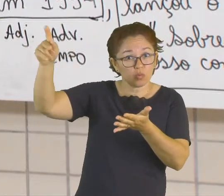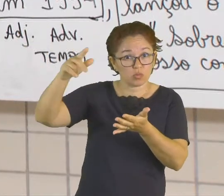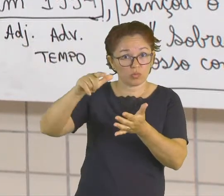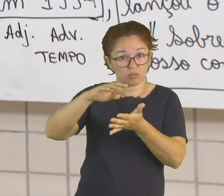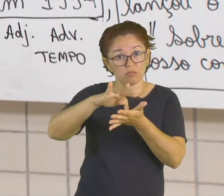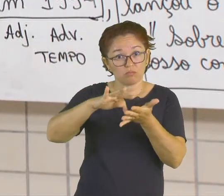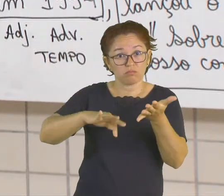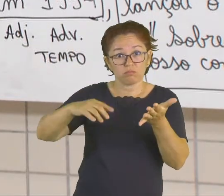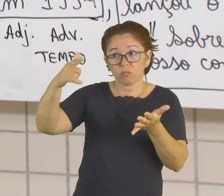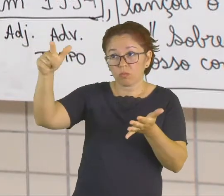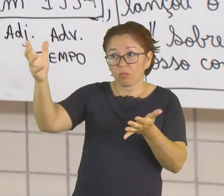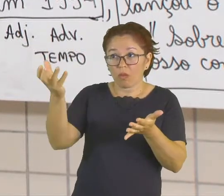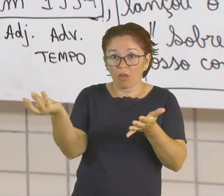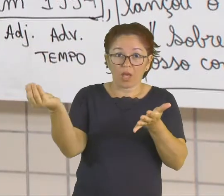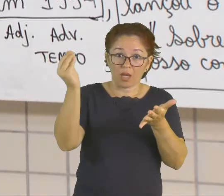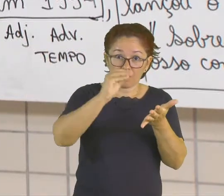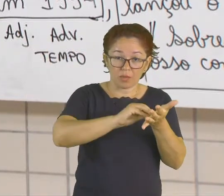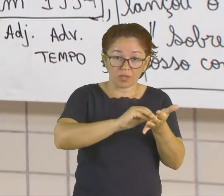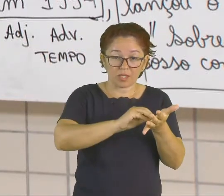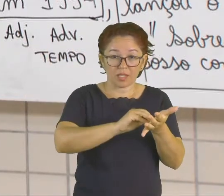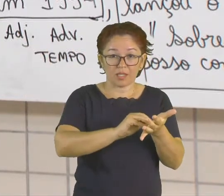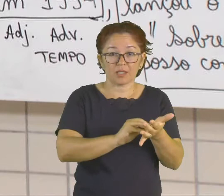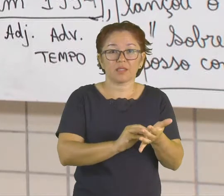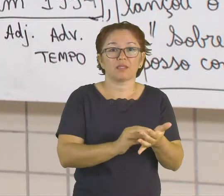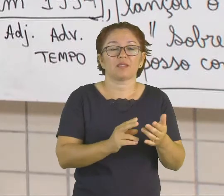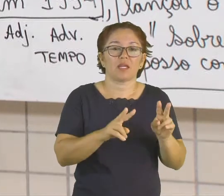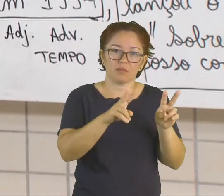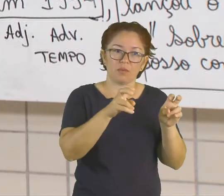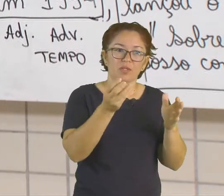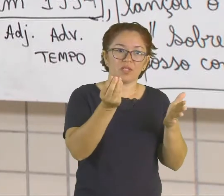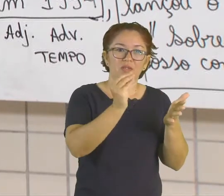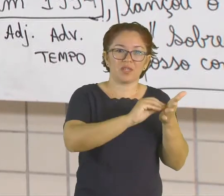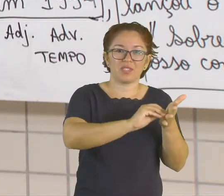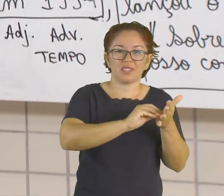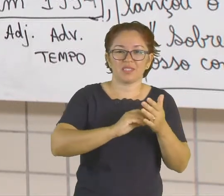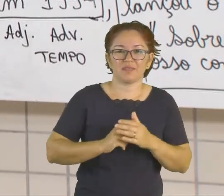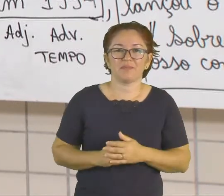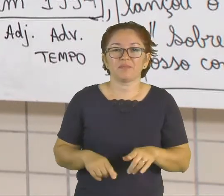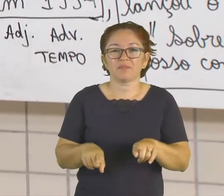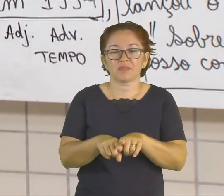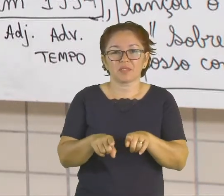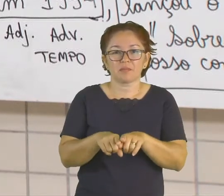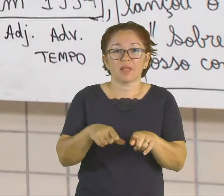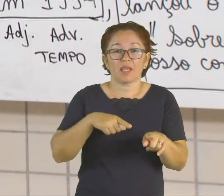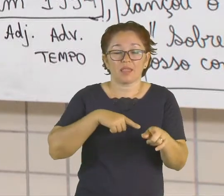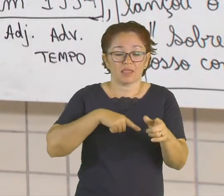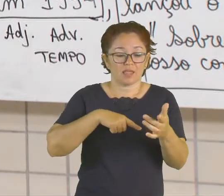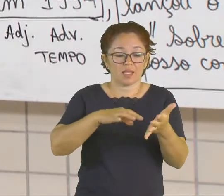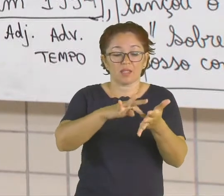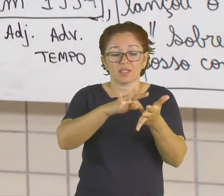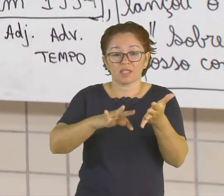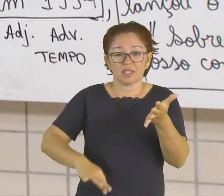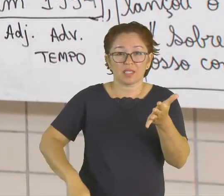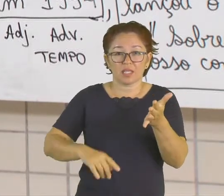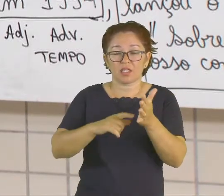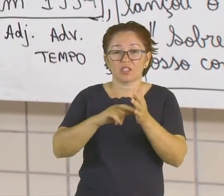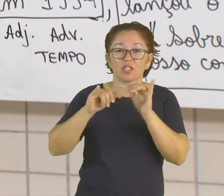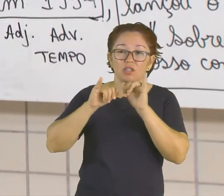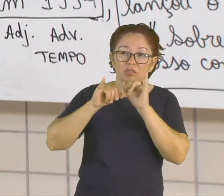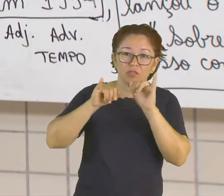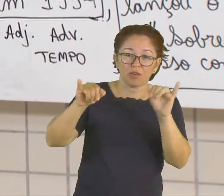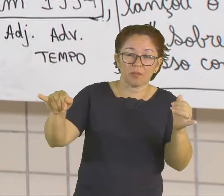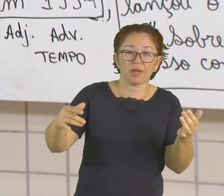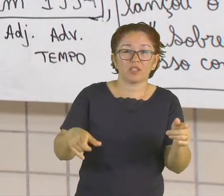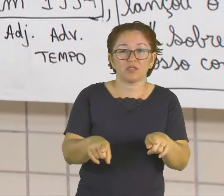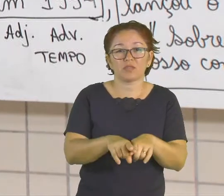exemplo, o texto informativo que nós já estudamos em outras aulas, as reportagens, as notícias,